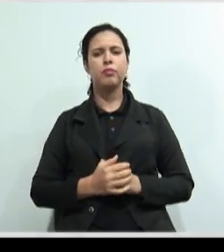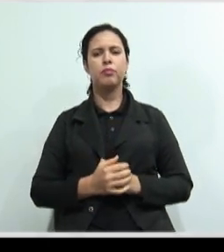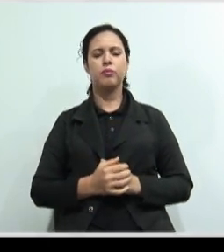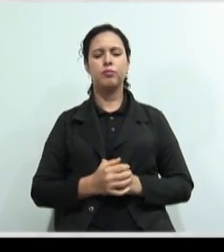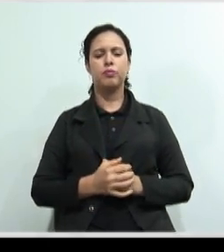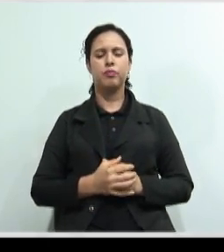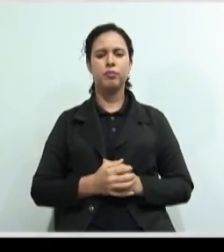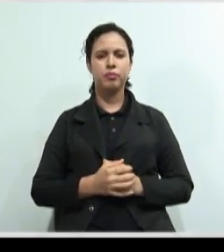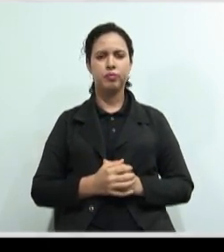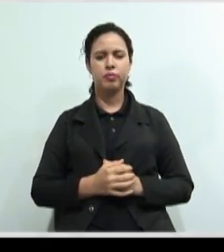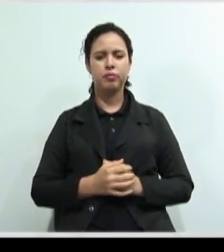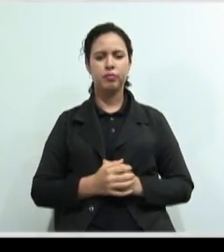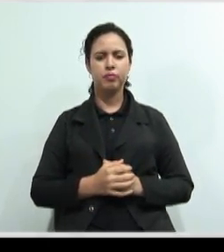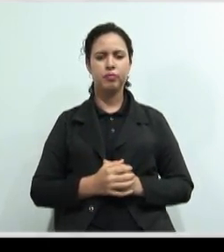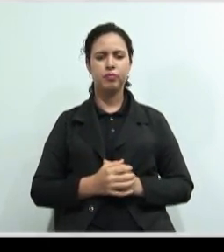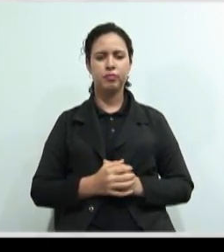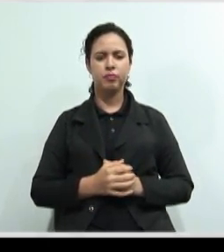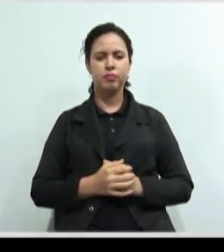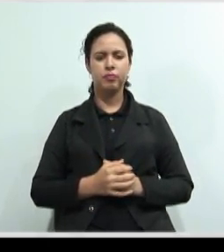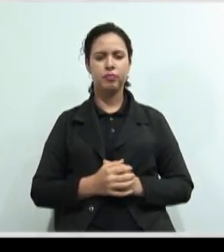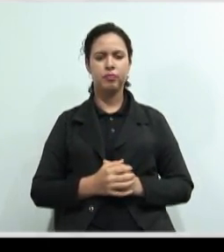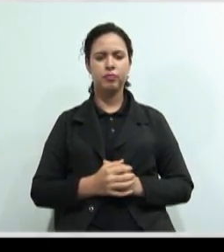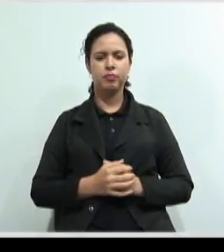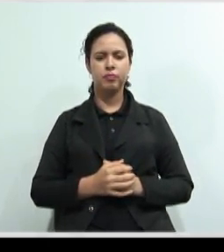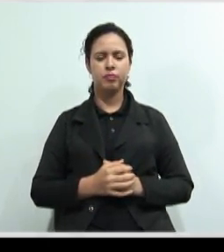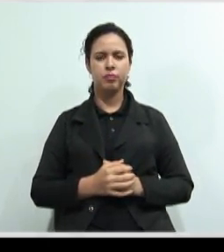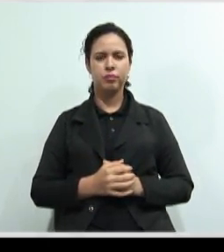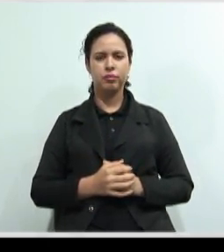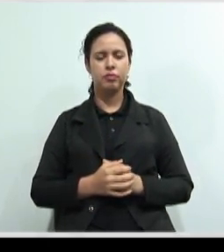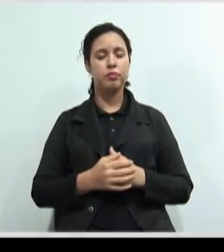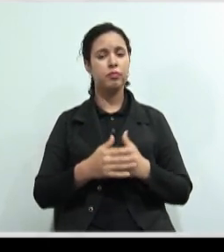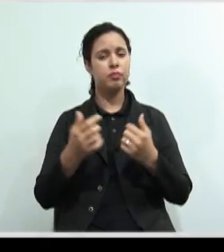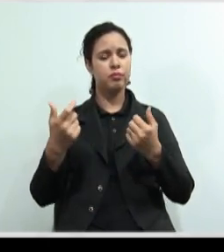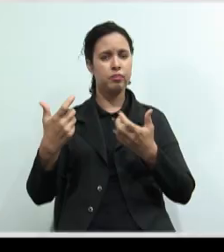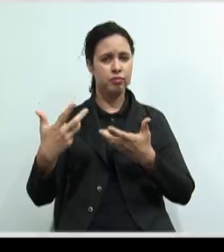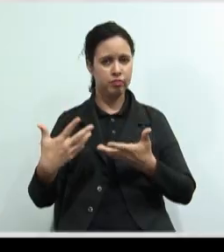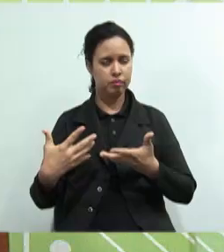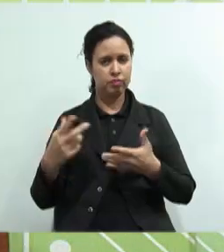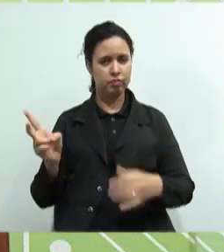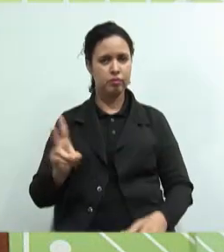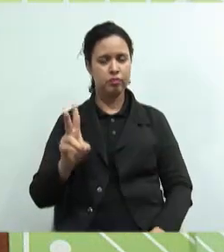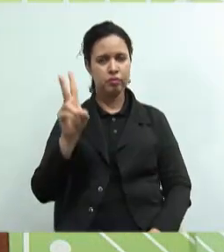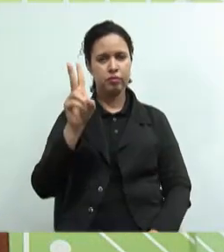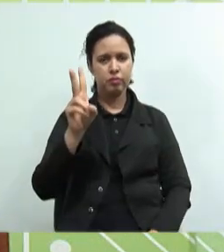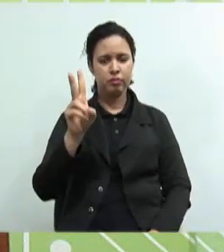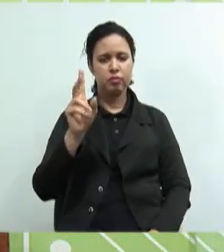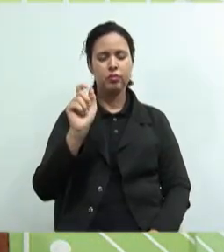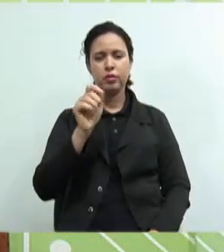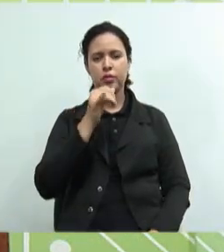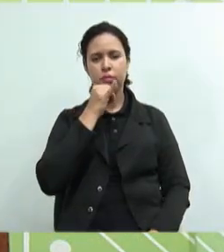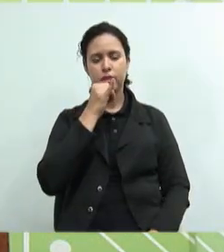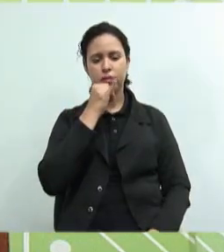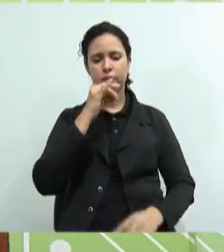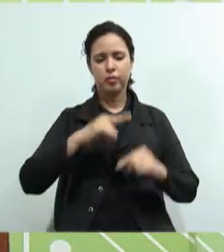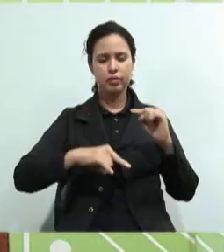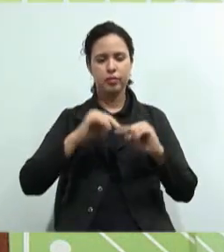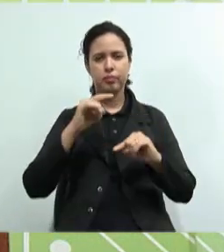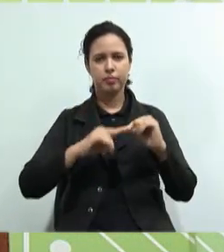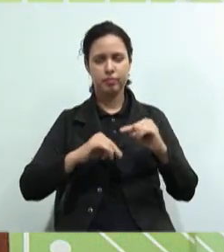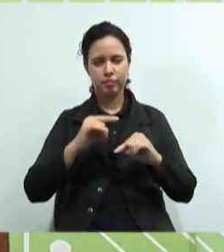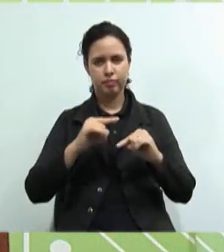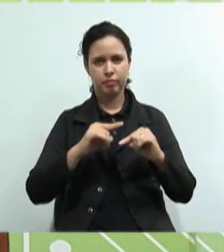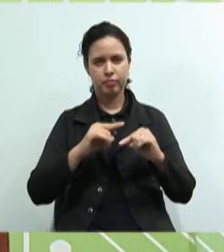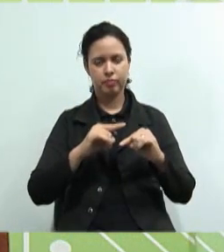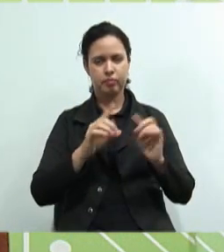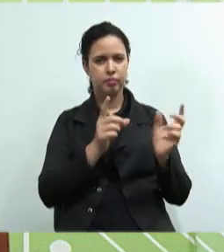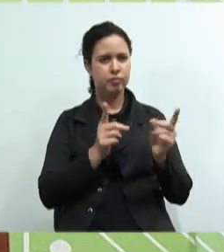Quando a gente está falando desse preço, a gente está falando do preço para o consumidor final, né, professor? Sim. Então, quando por exemplo, a gente fala assim, um produto que vai ser comercializado numa rede